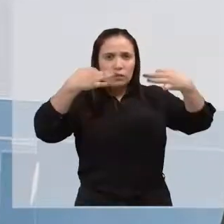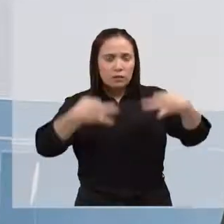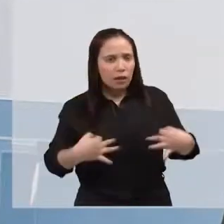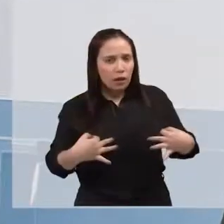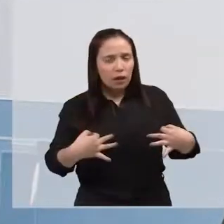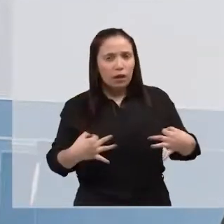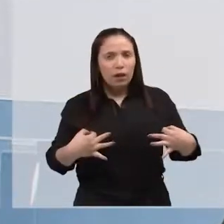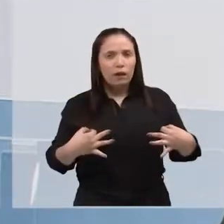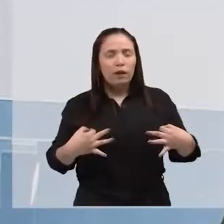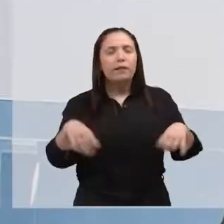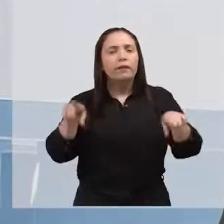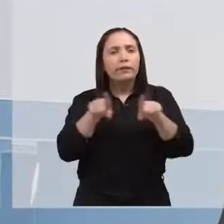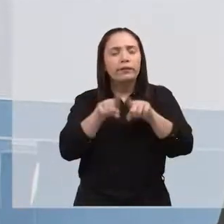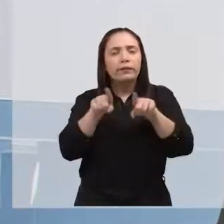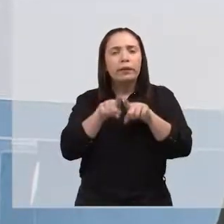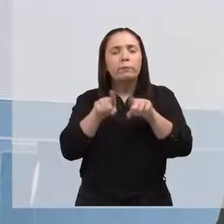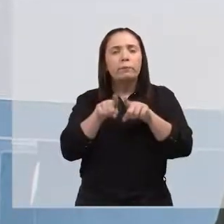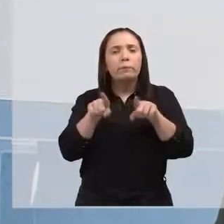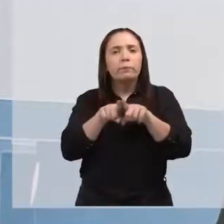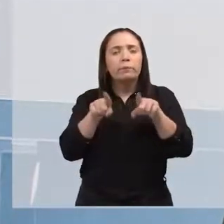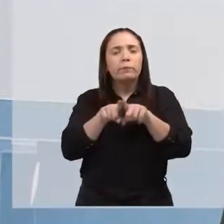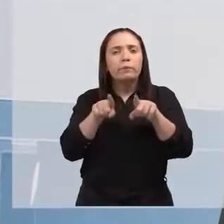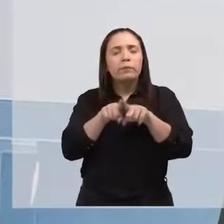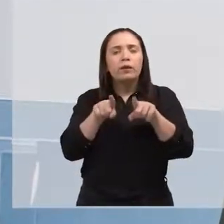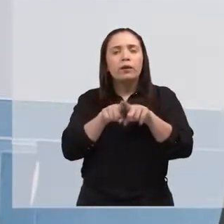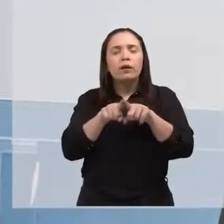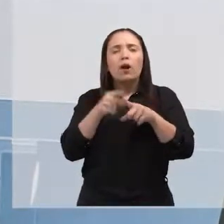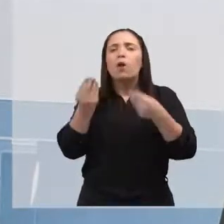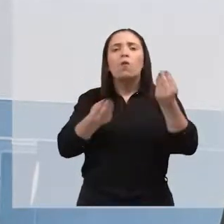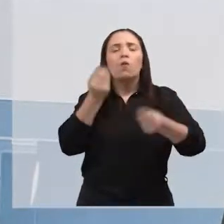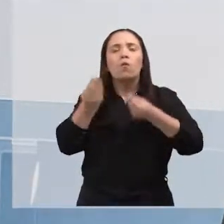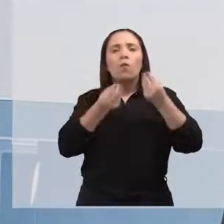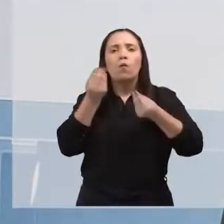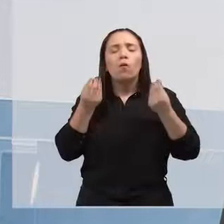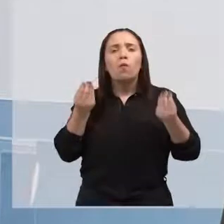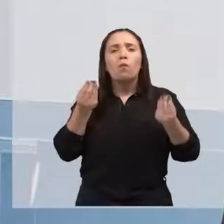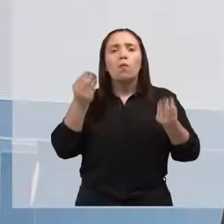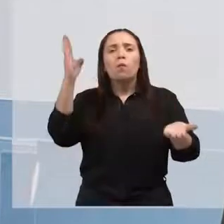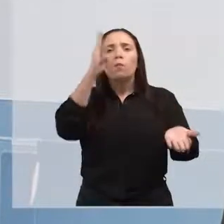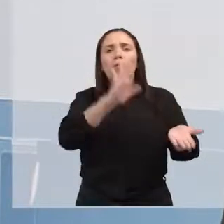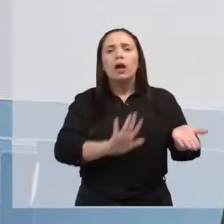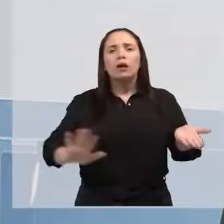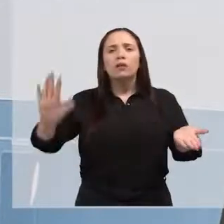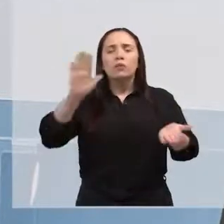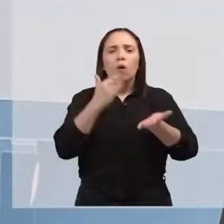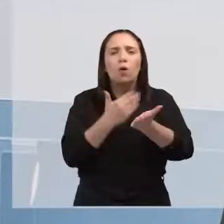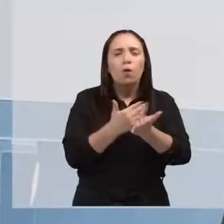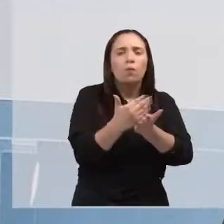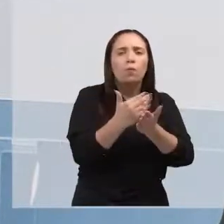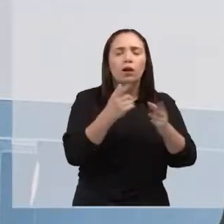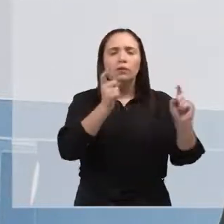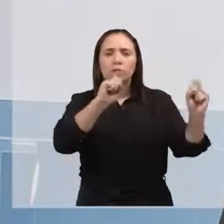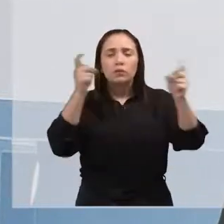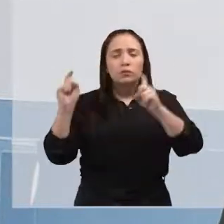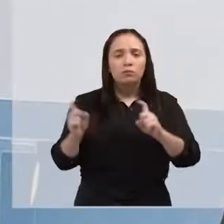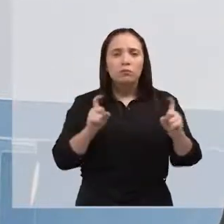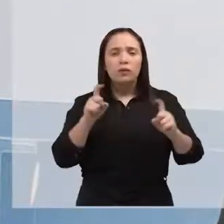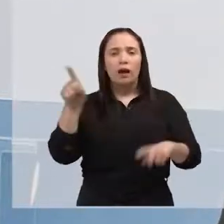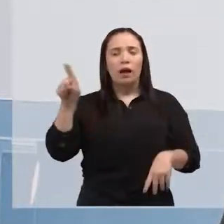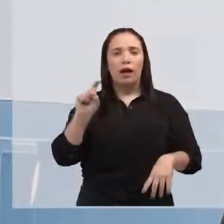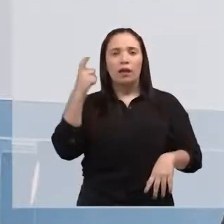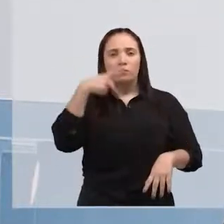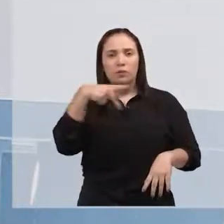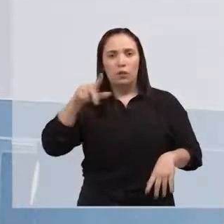ponto ela está promovendo a justiça. Até que ponto vale um país inteiro estar discutindo se o ex-presidente Lula é um